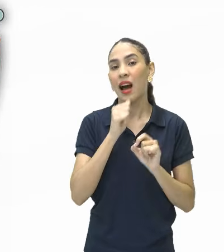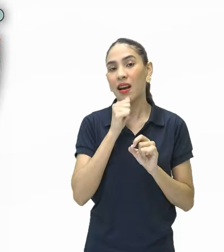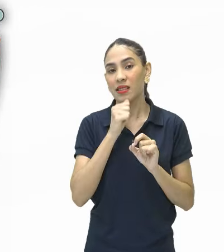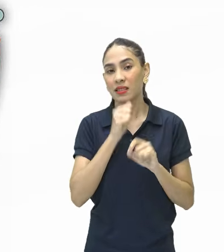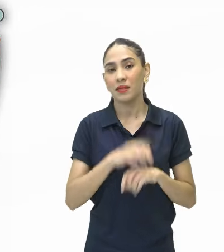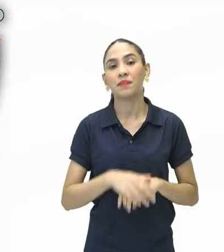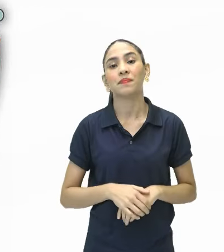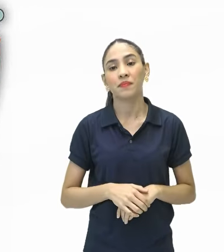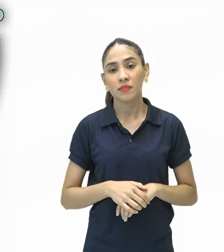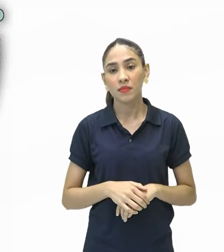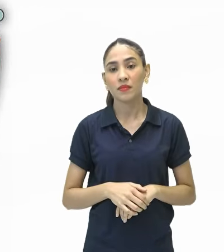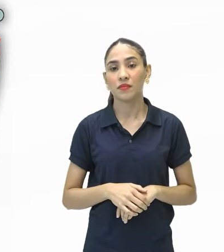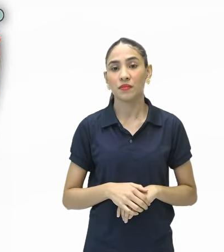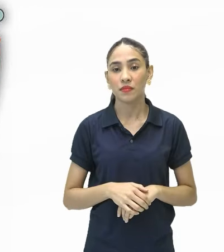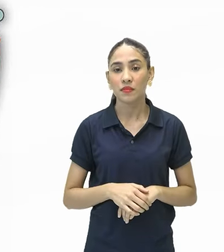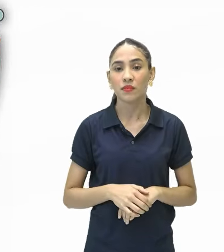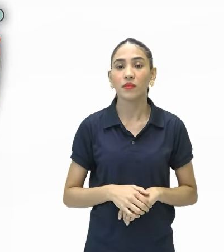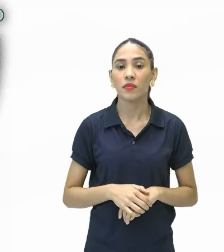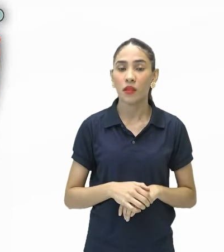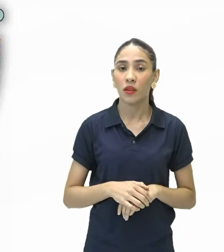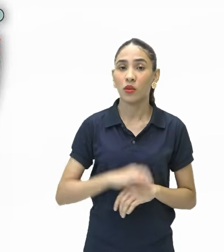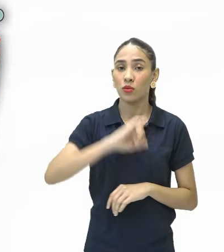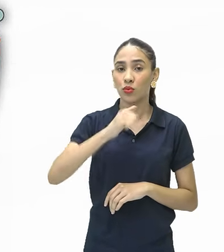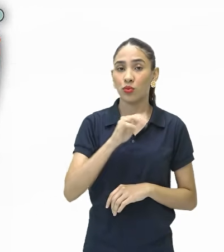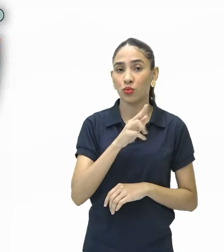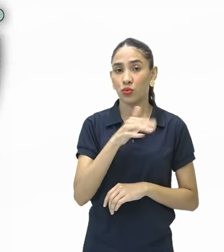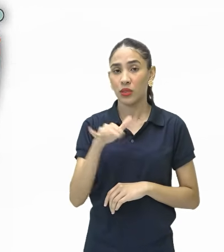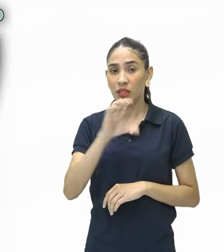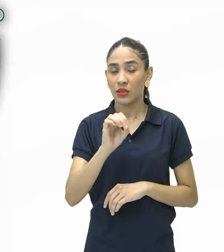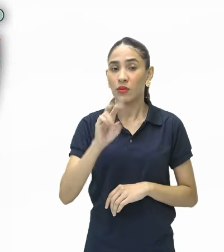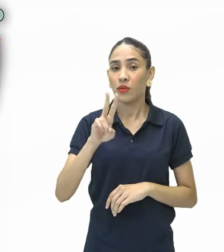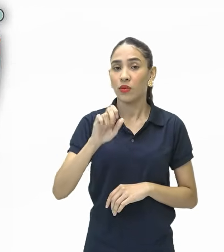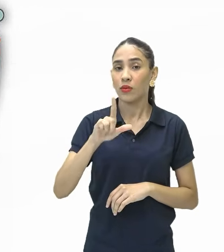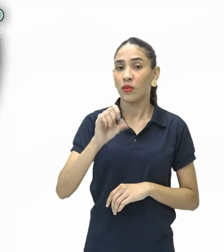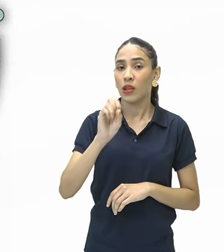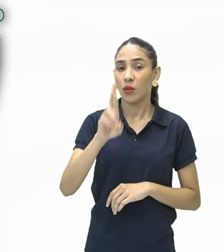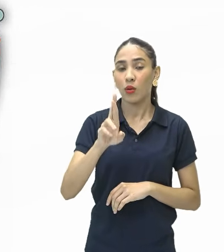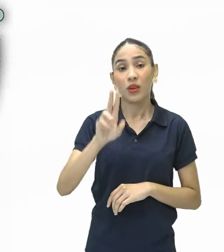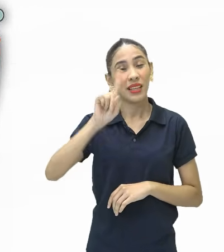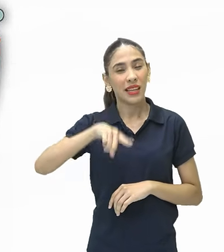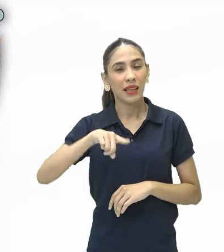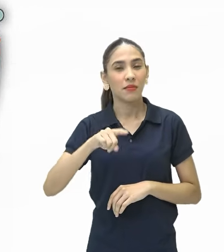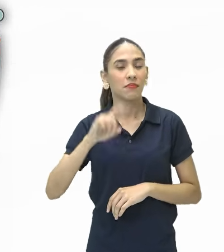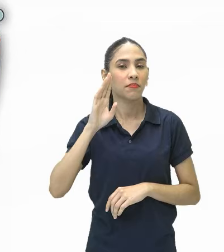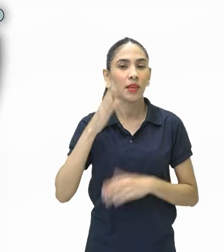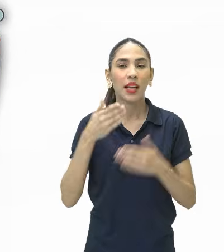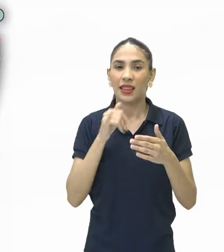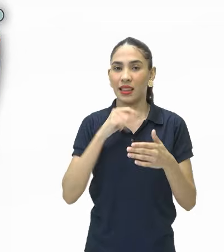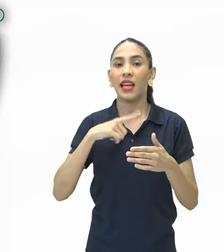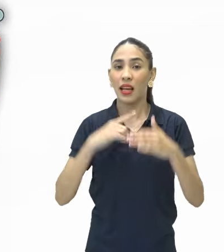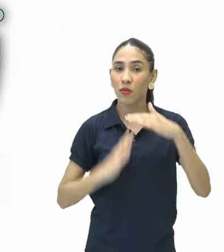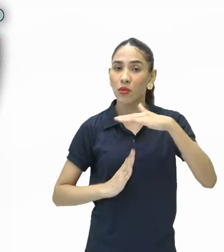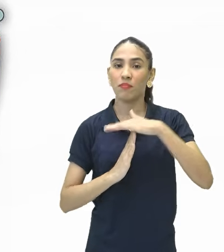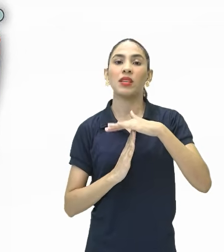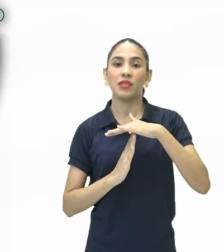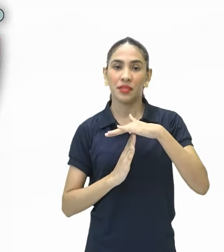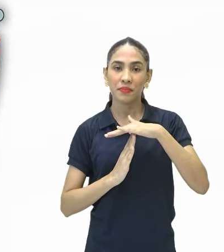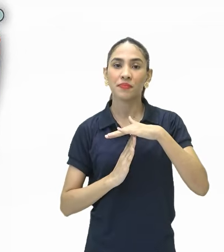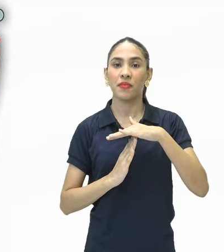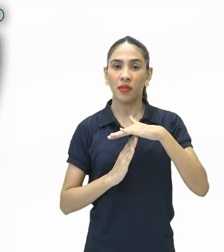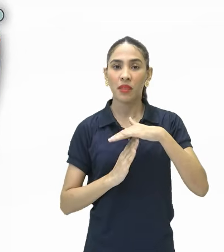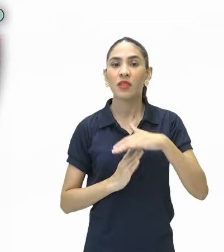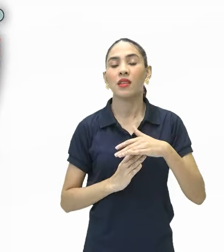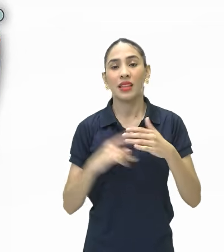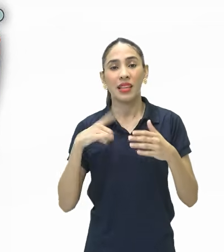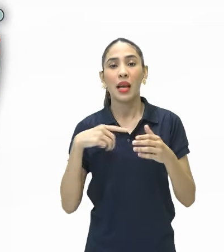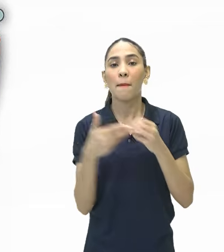ainda é que esse juízo de valor, e aqui é que está o seu limite, né? É que